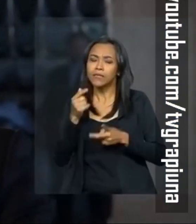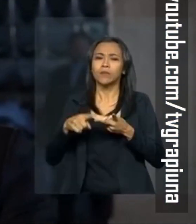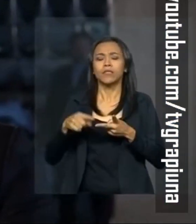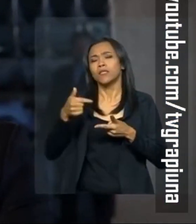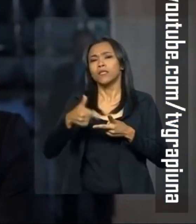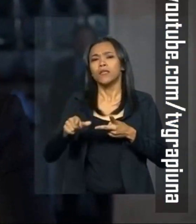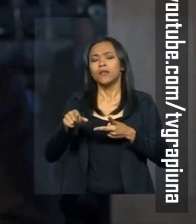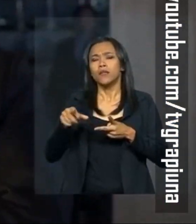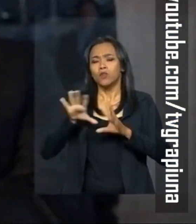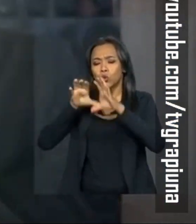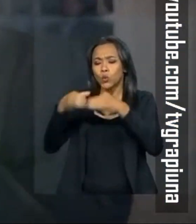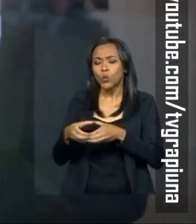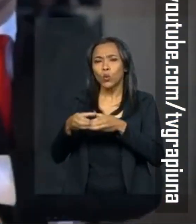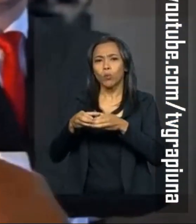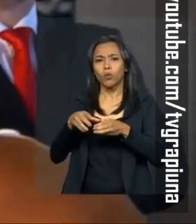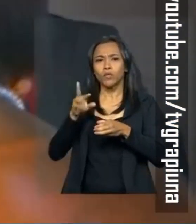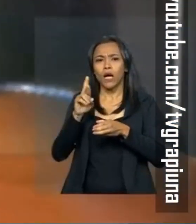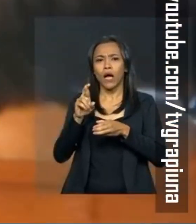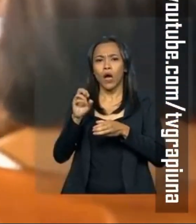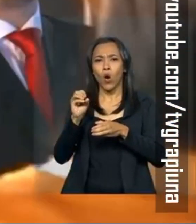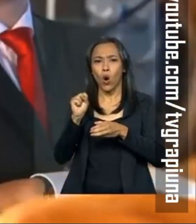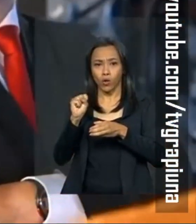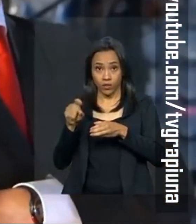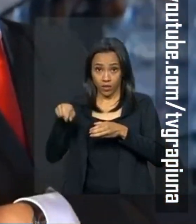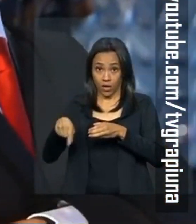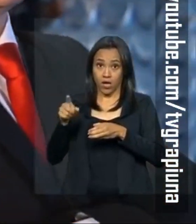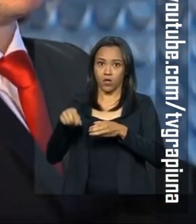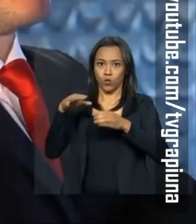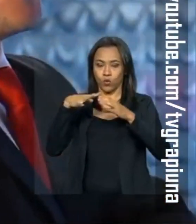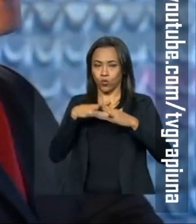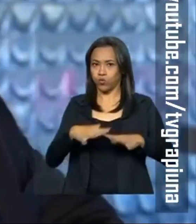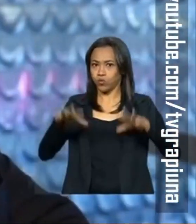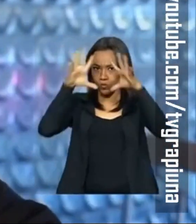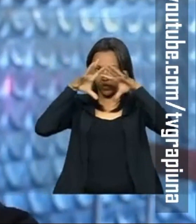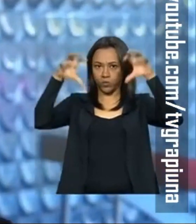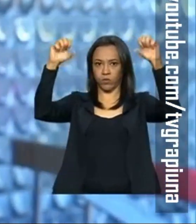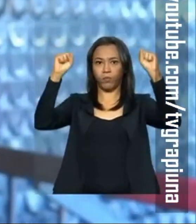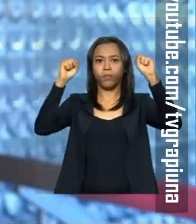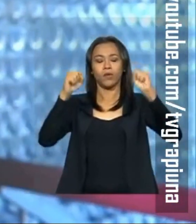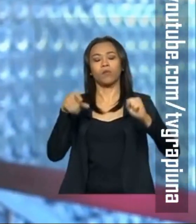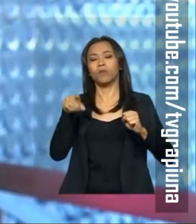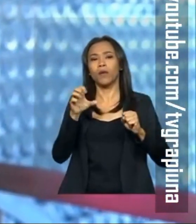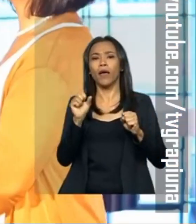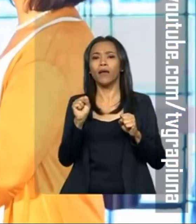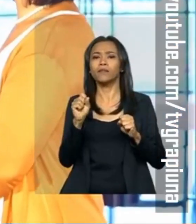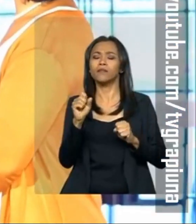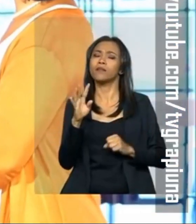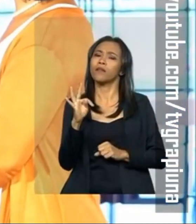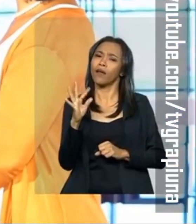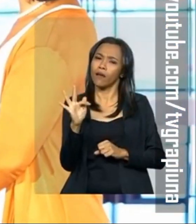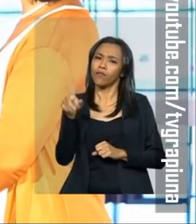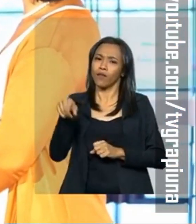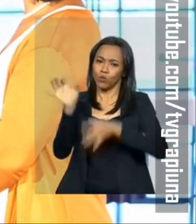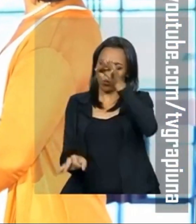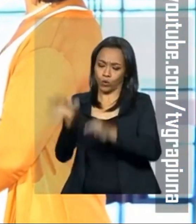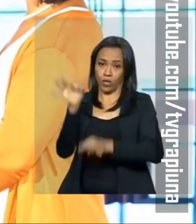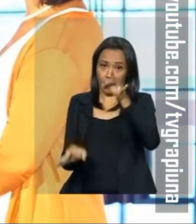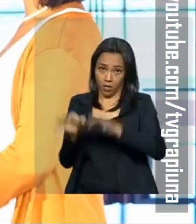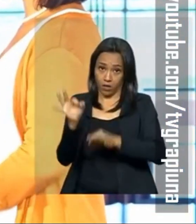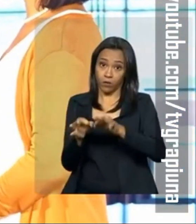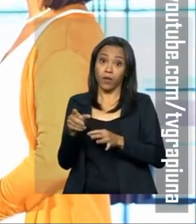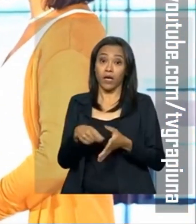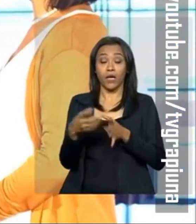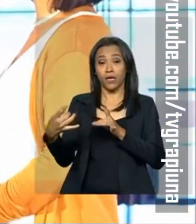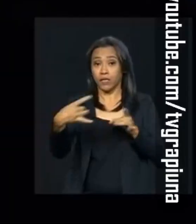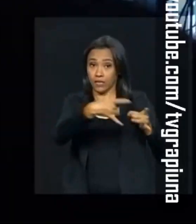federais no ceará por mais uma semana atendendo parcialmente ao pedido do governador do estado camilo santana